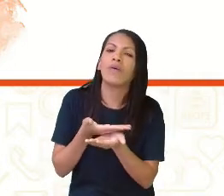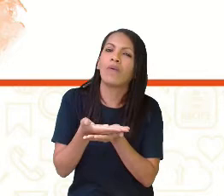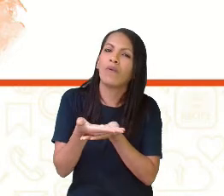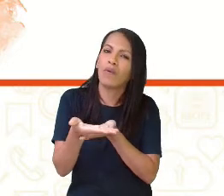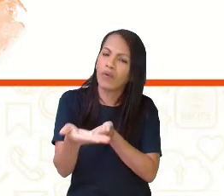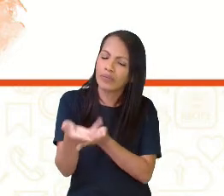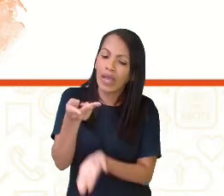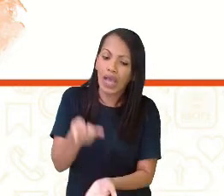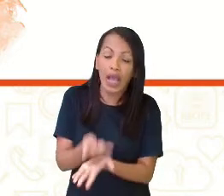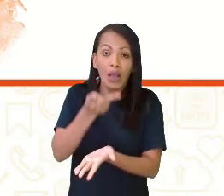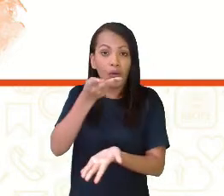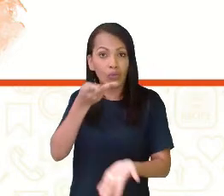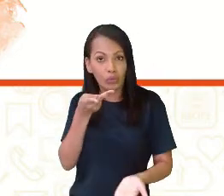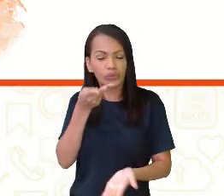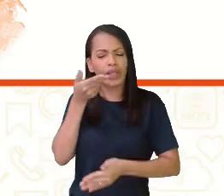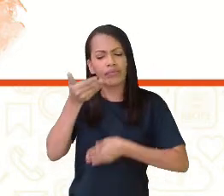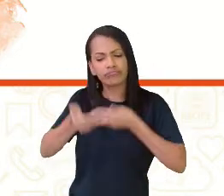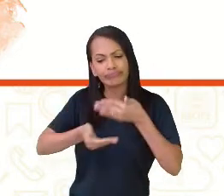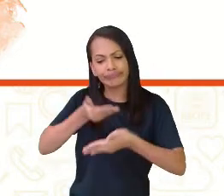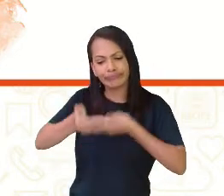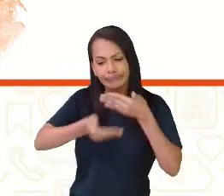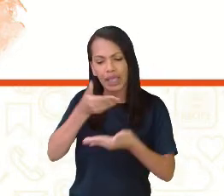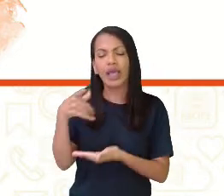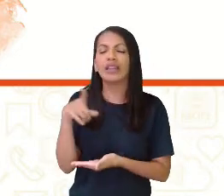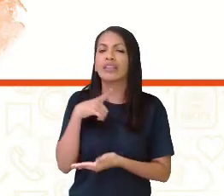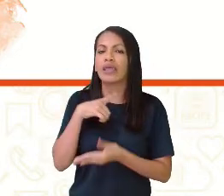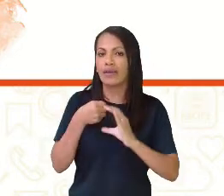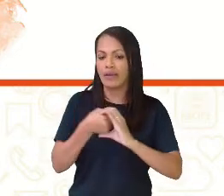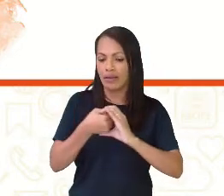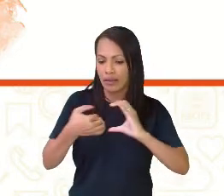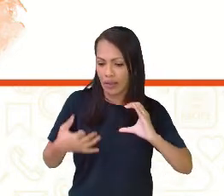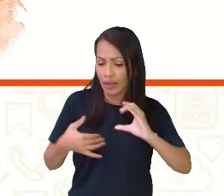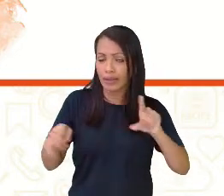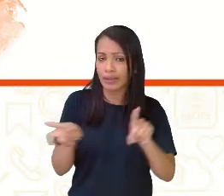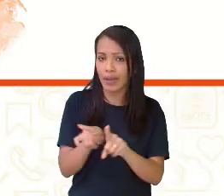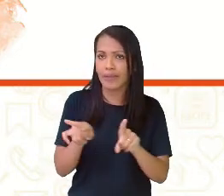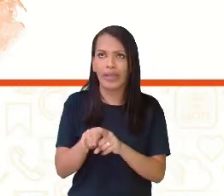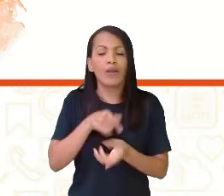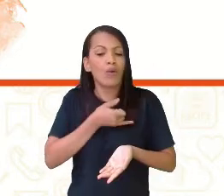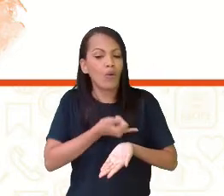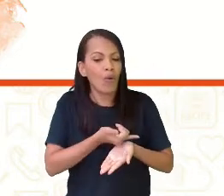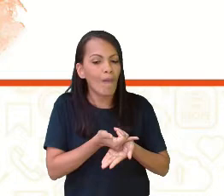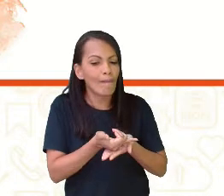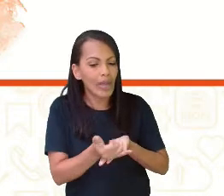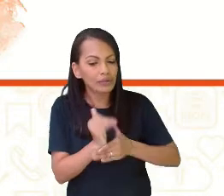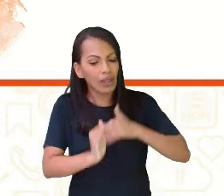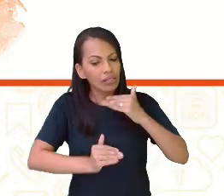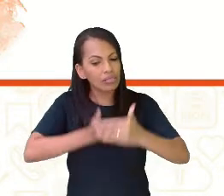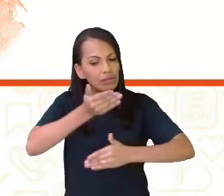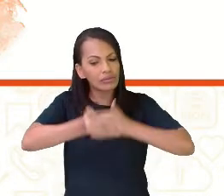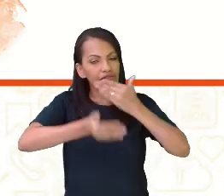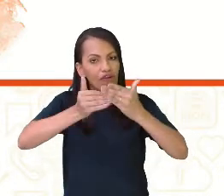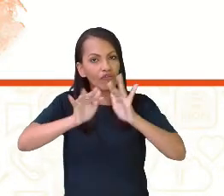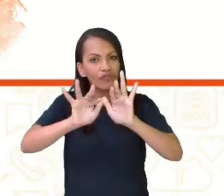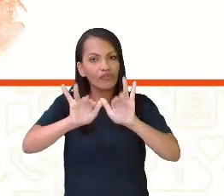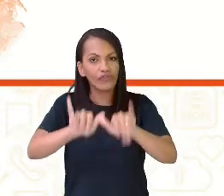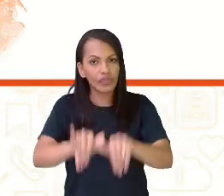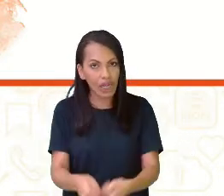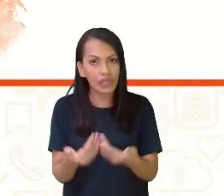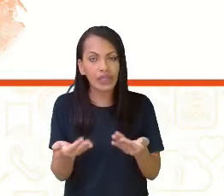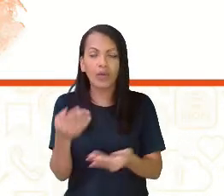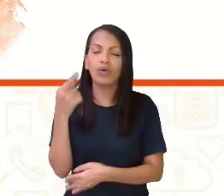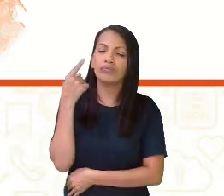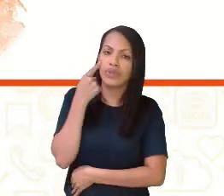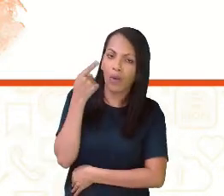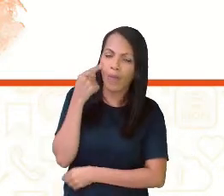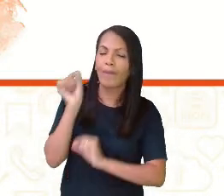coisas acontecem e elas têm características e elas se encerram. Então, dentro desse ciclo de avaliação, a gente tem